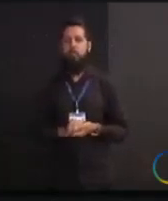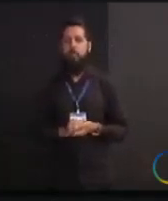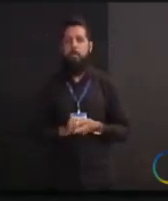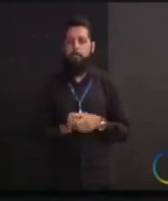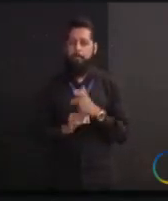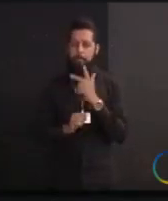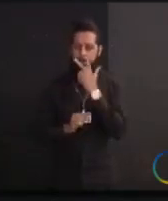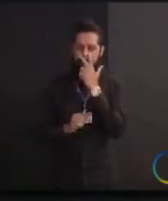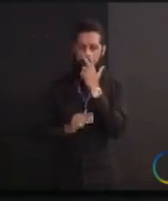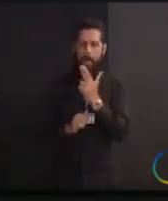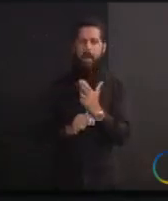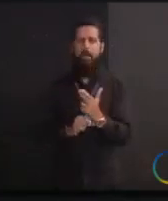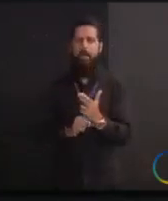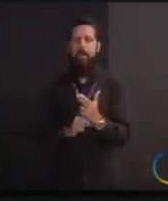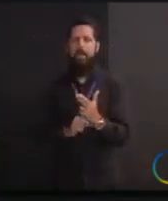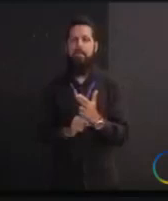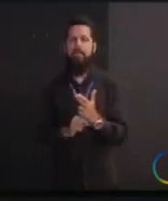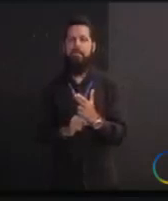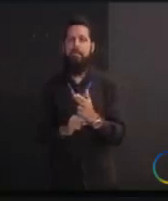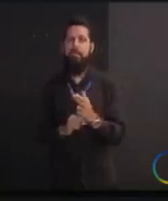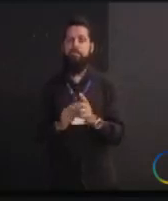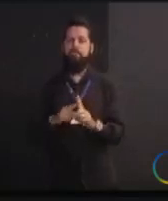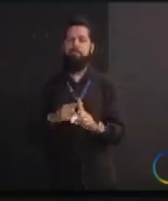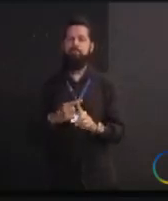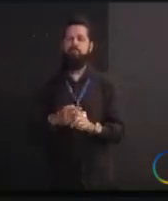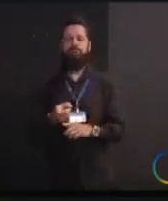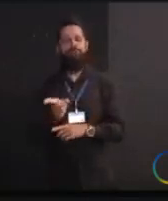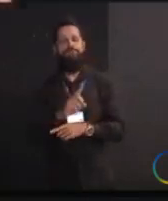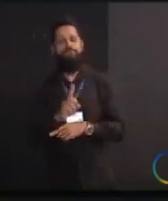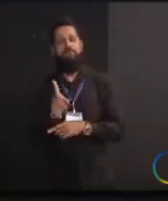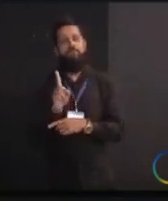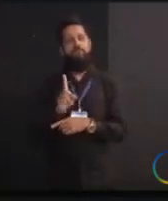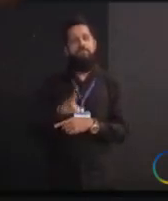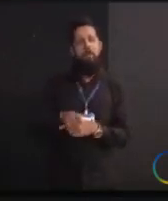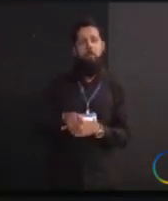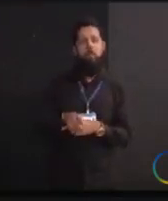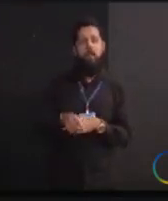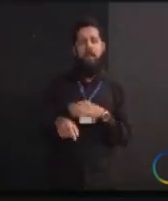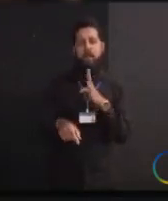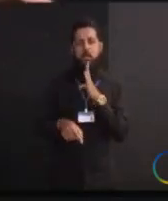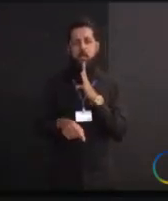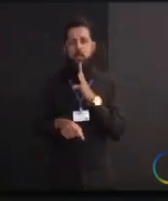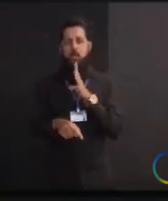Parece, mas não é. Faz o papel de santo do pau